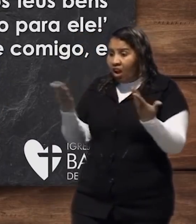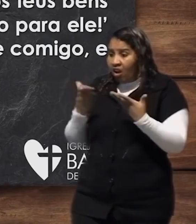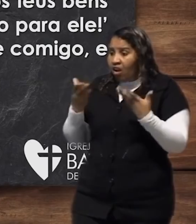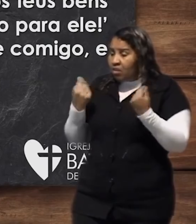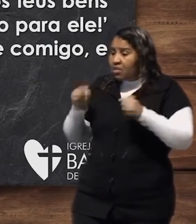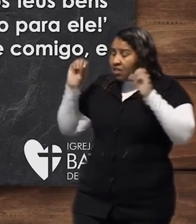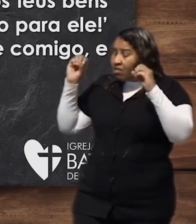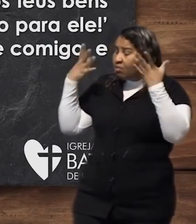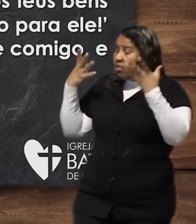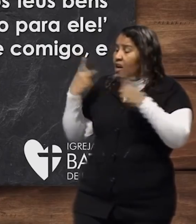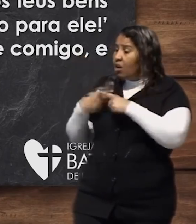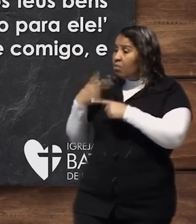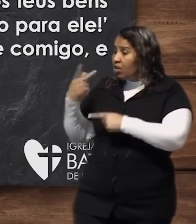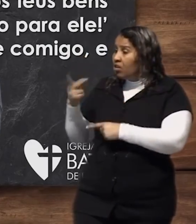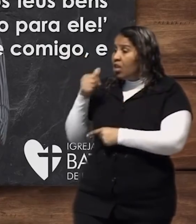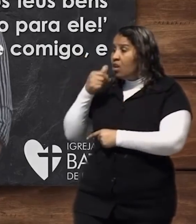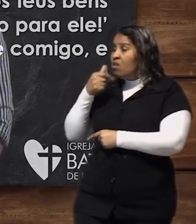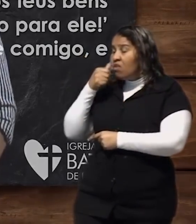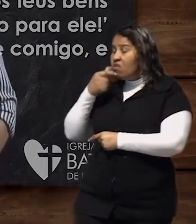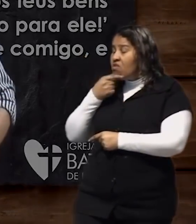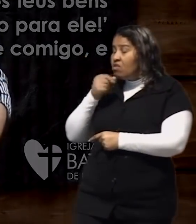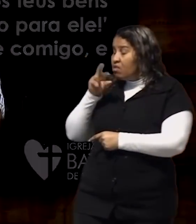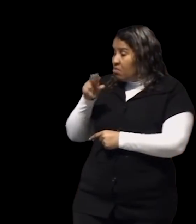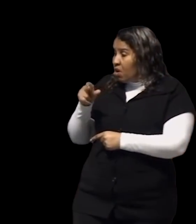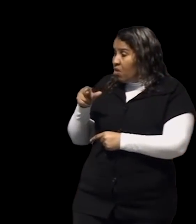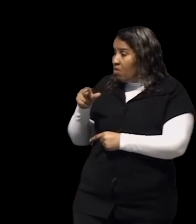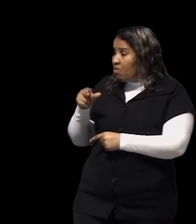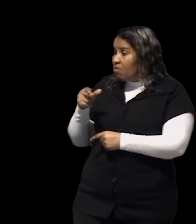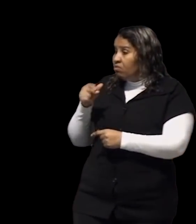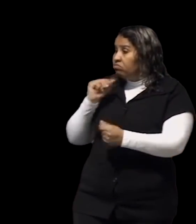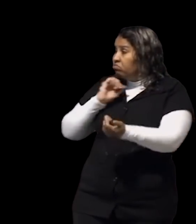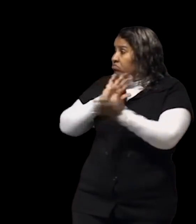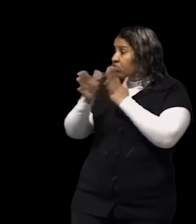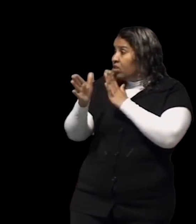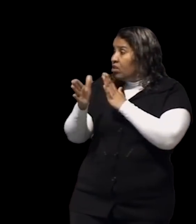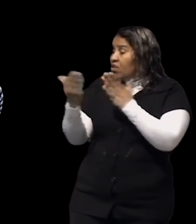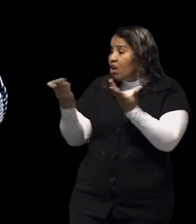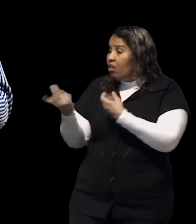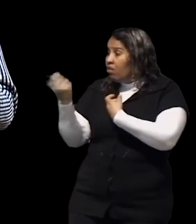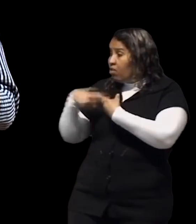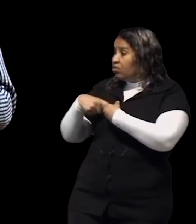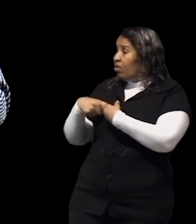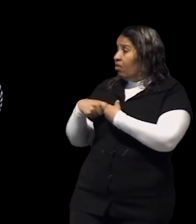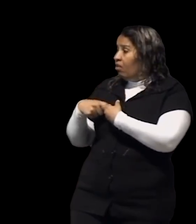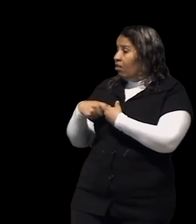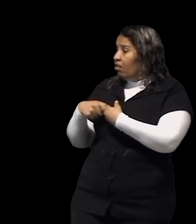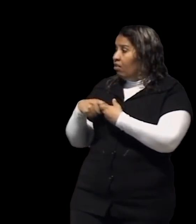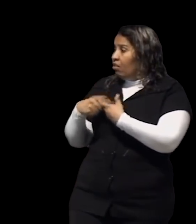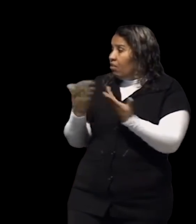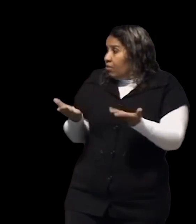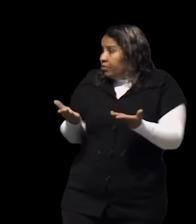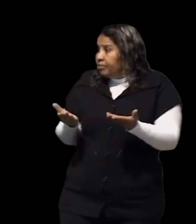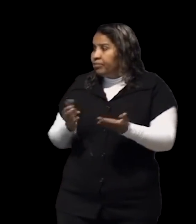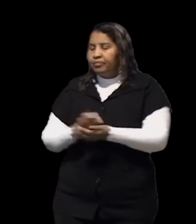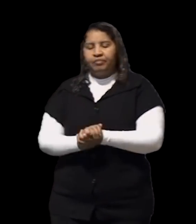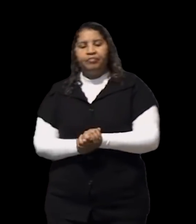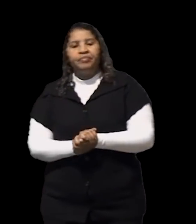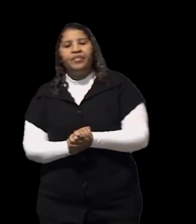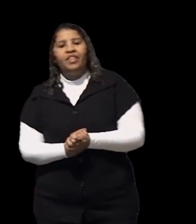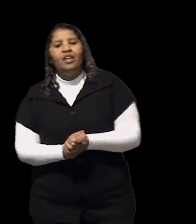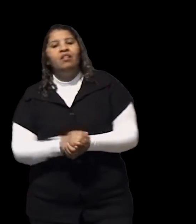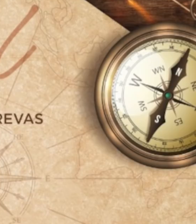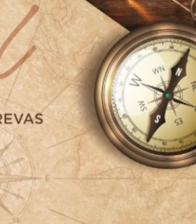estava perdido e foi achado a parábola do filho pródigo na verdade